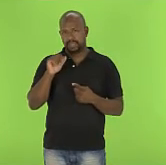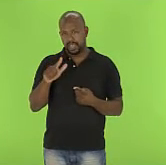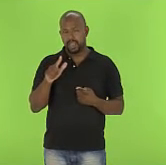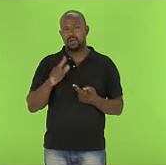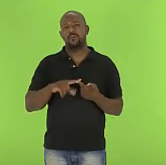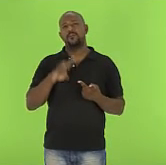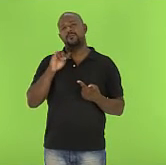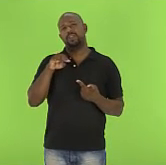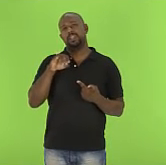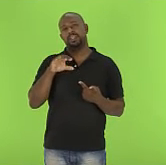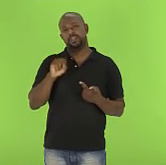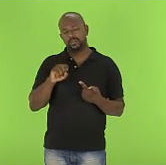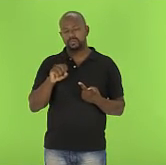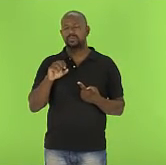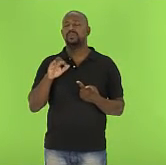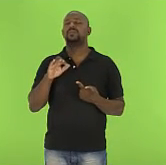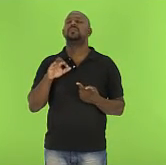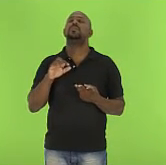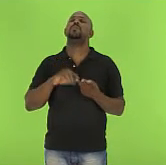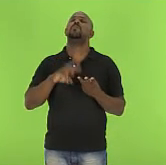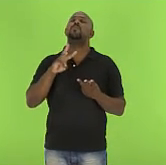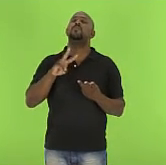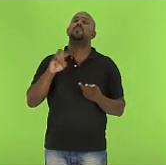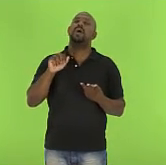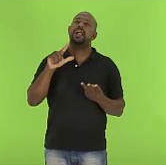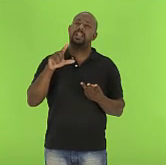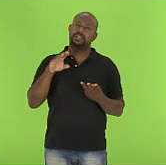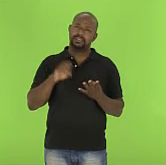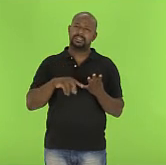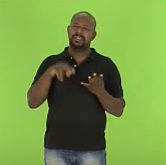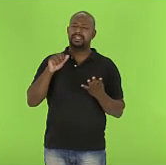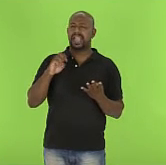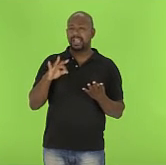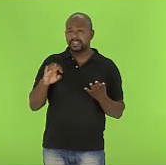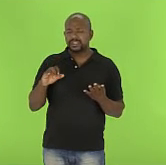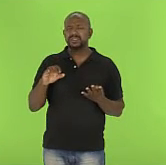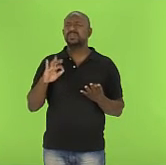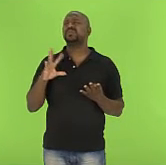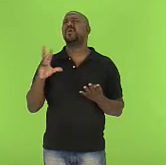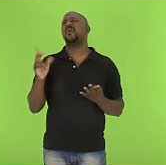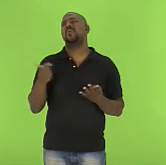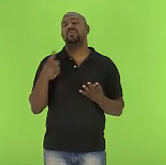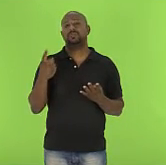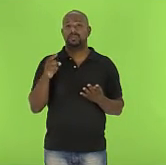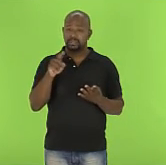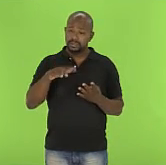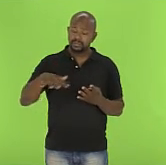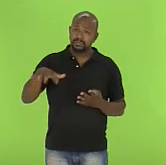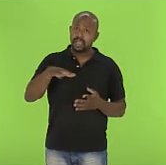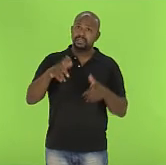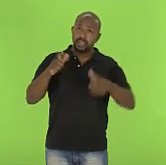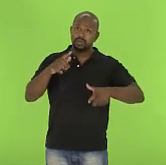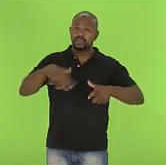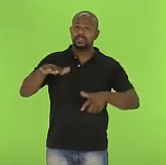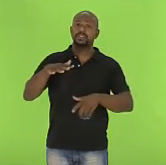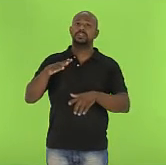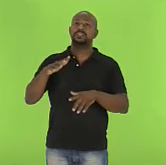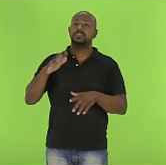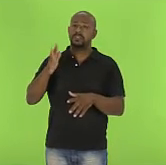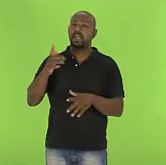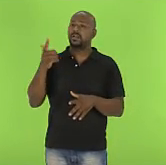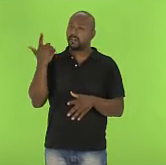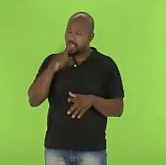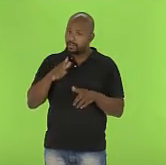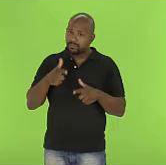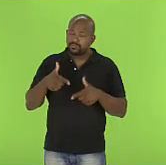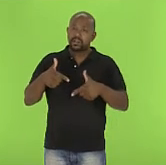Gabriel Barros, ao Vinícius Watzman, Wallace, Nath e todos da casa. Esse é o espaço onde a gente